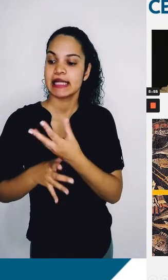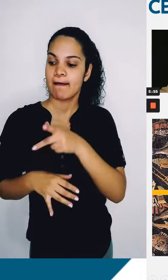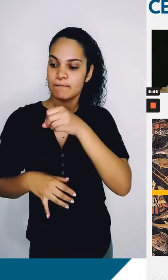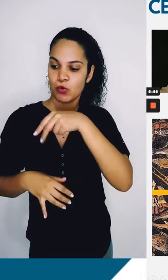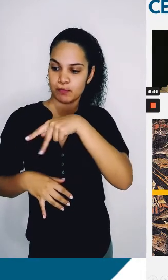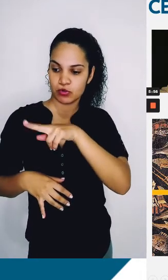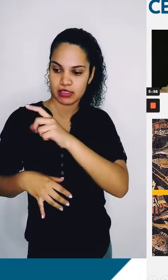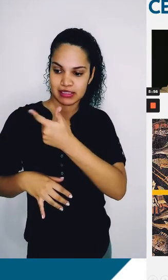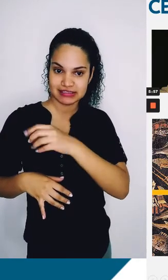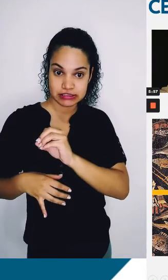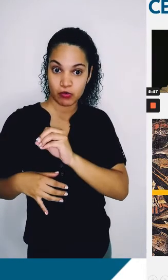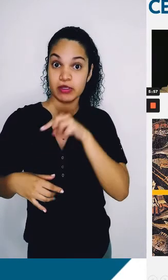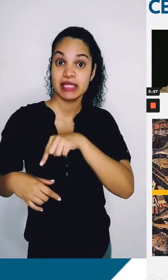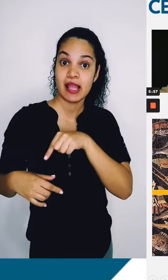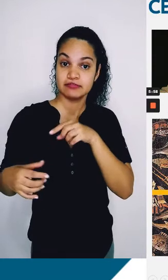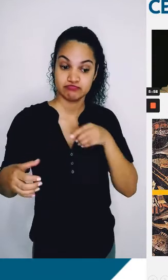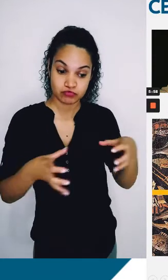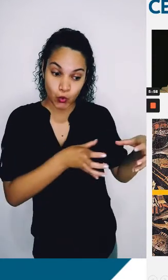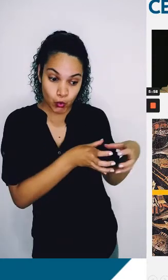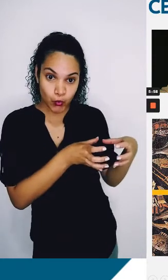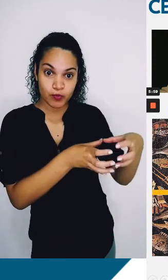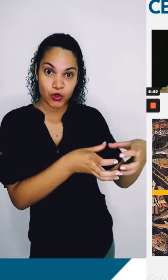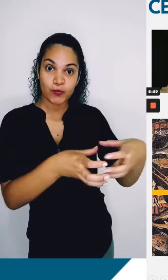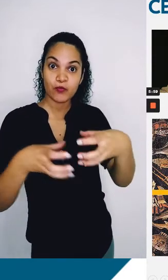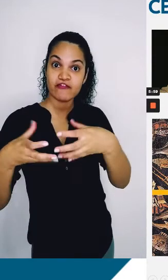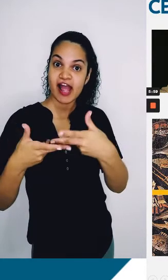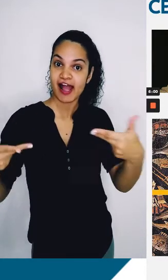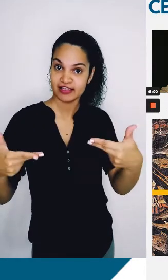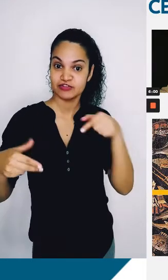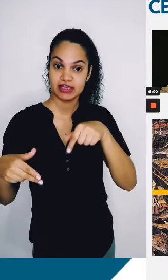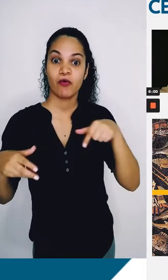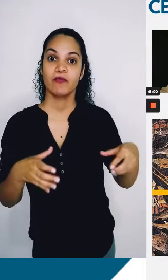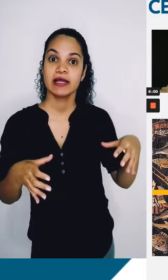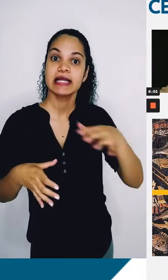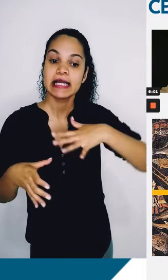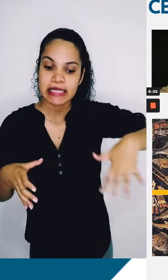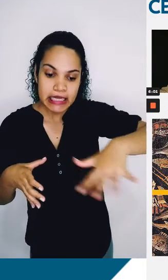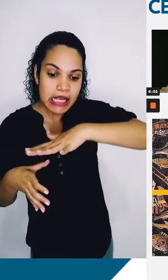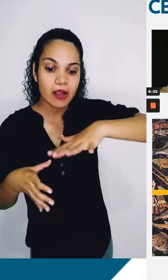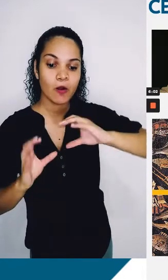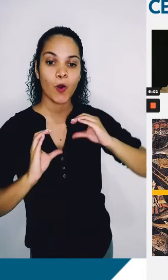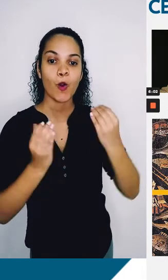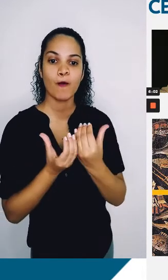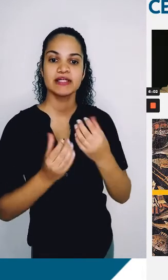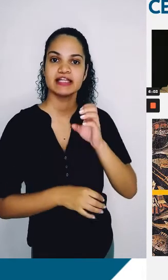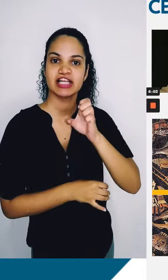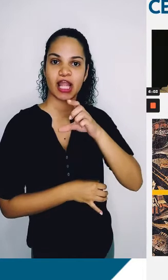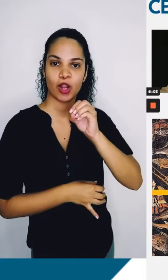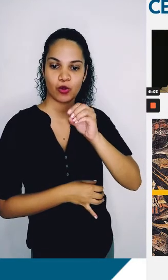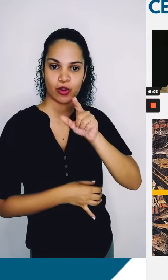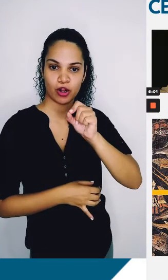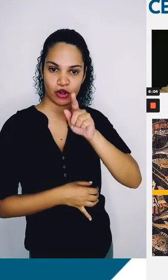coexistem com outras populações, que nós chamamos de comunidade ecológica. Um conjunto de populações forma, então, uma